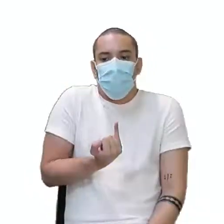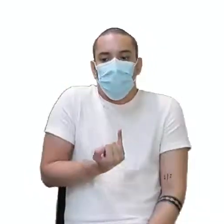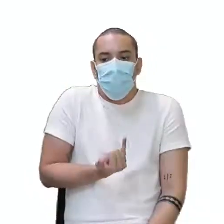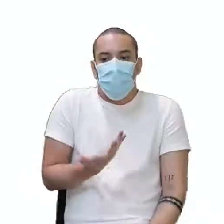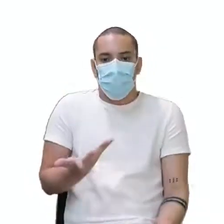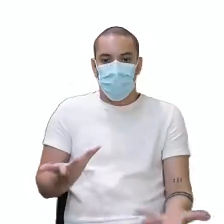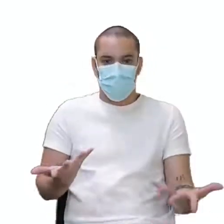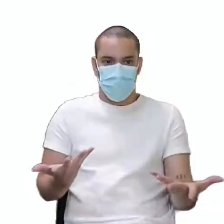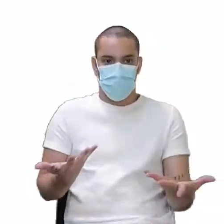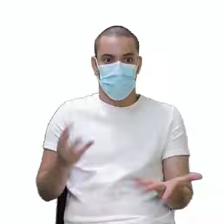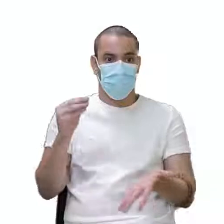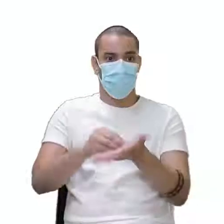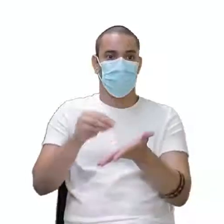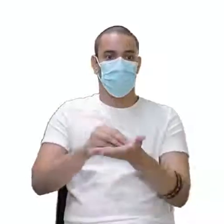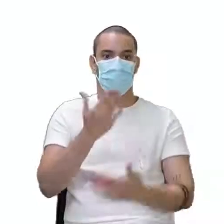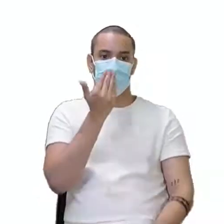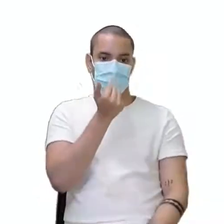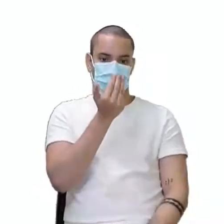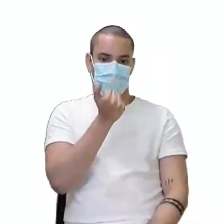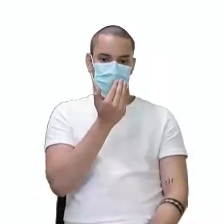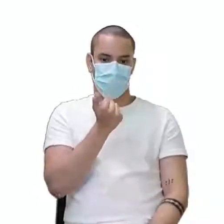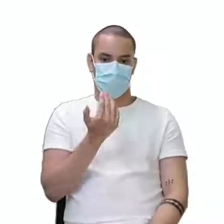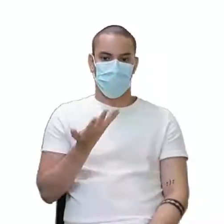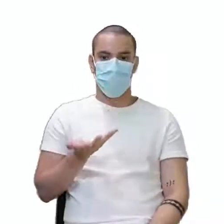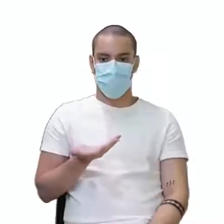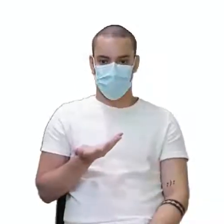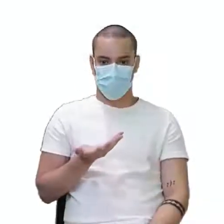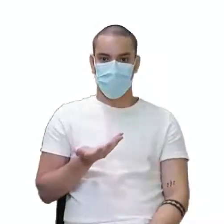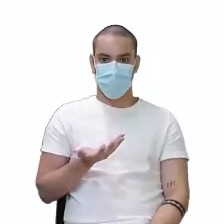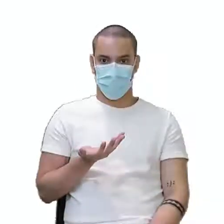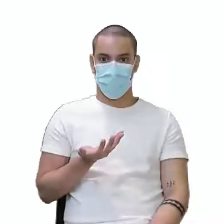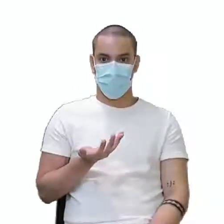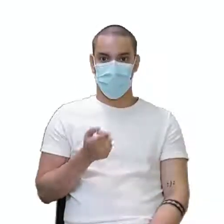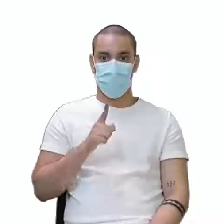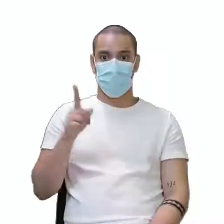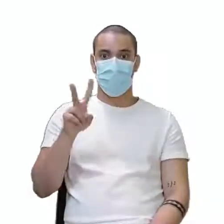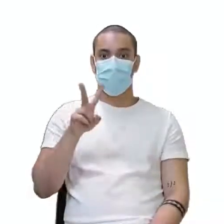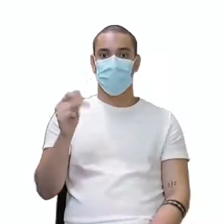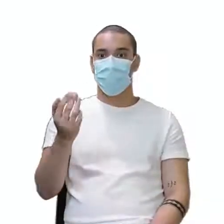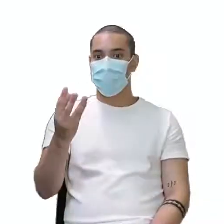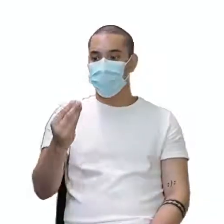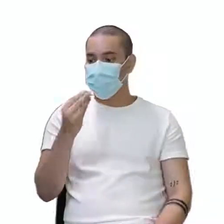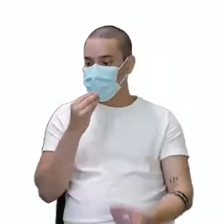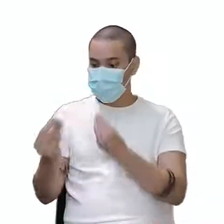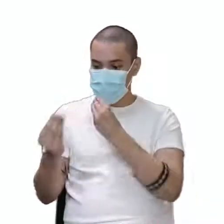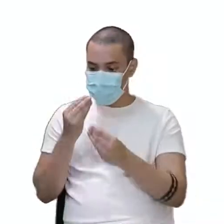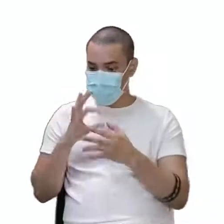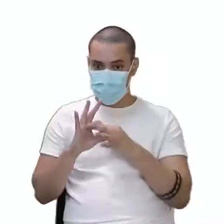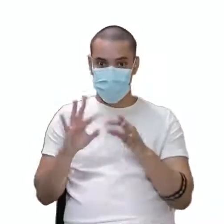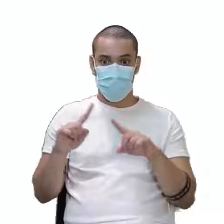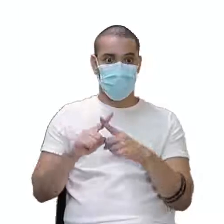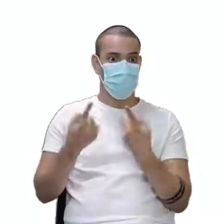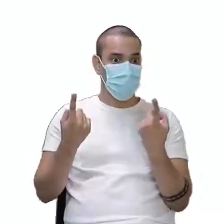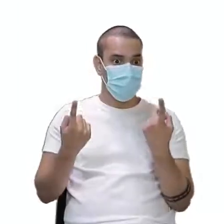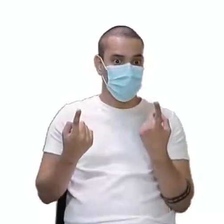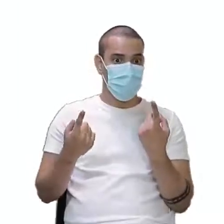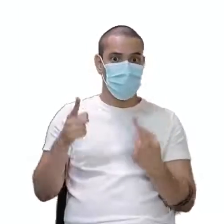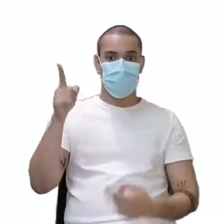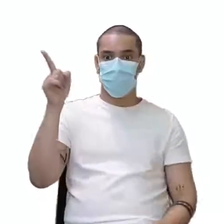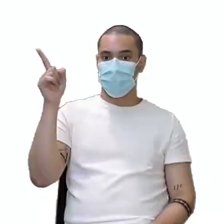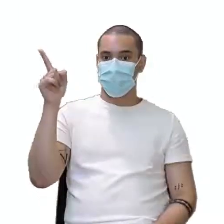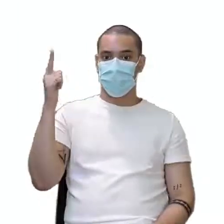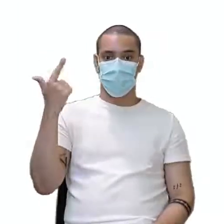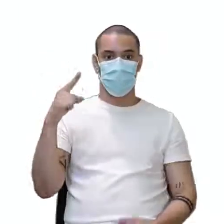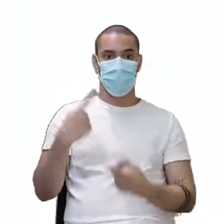uma escassez de alimento. Certo? Ele vai se alimentar de tudo que tiver disponível, mas esse alimento não, porque a maioria